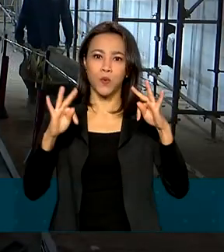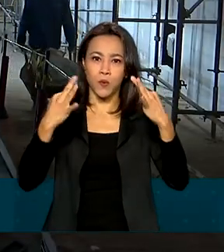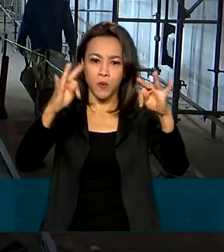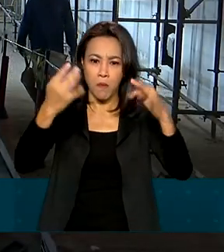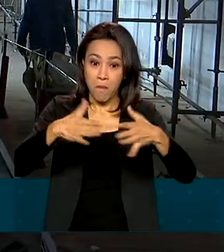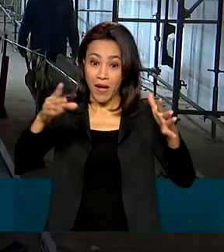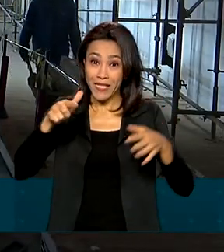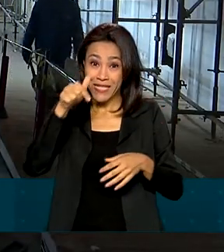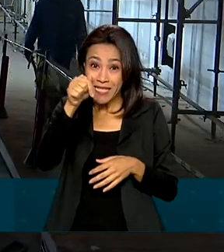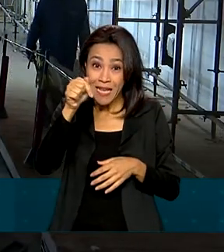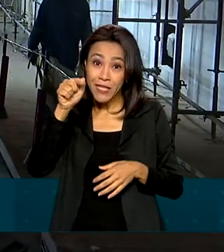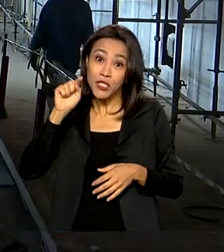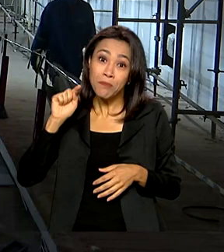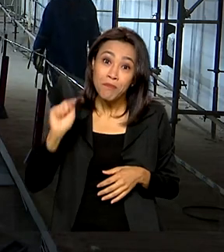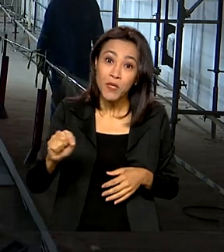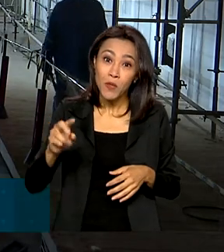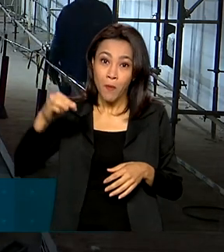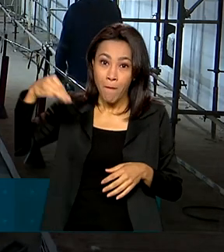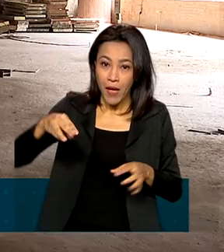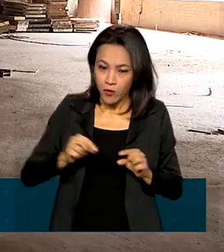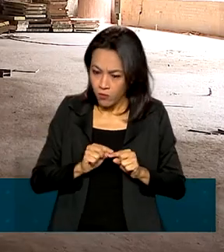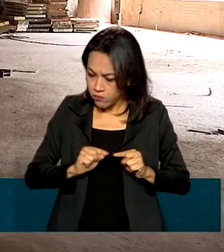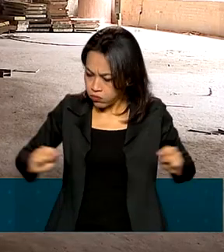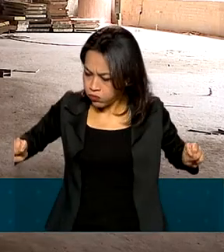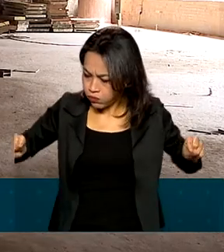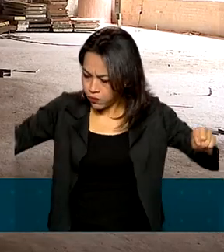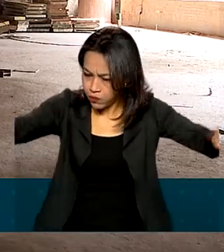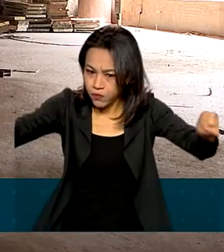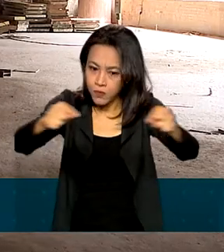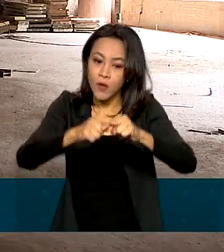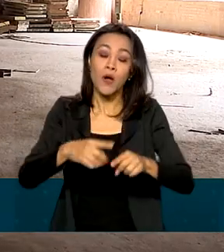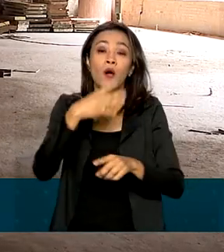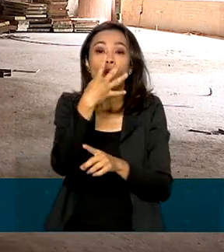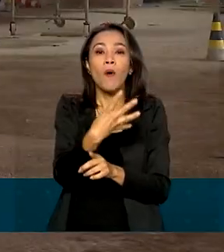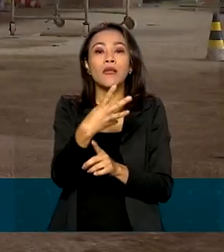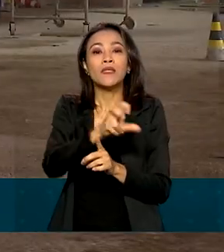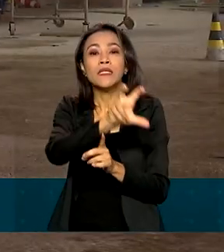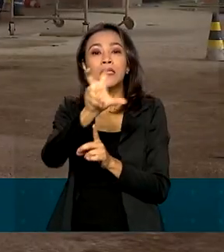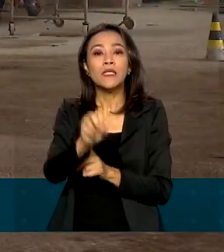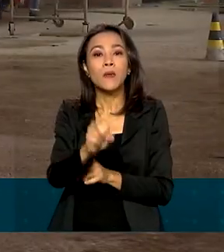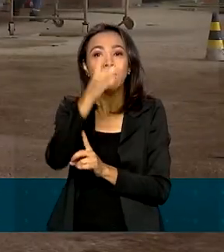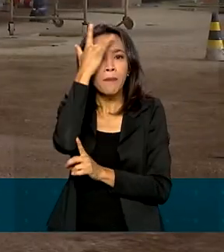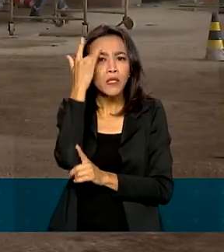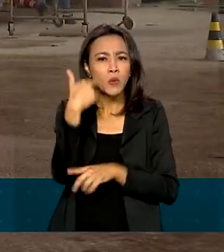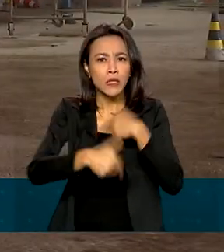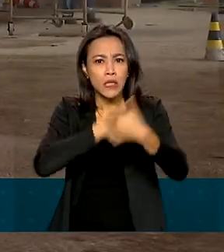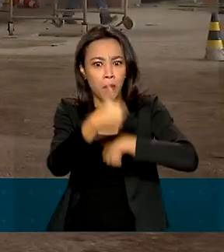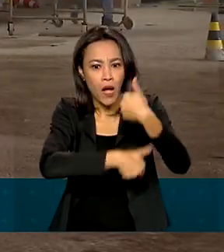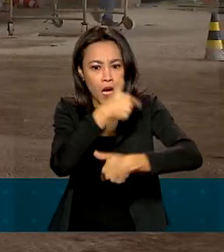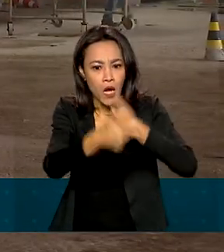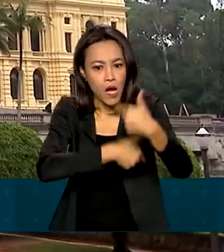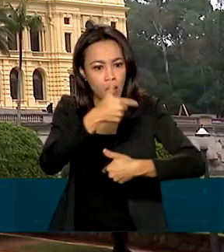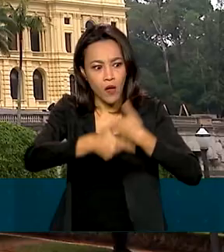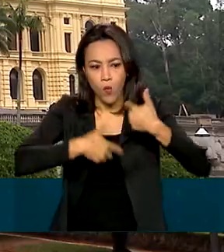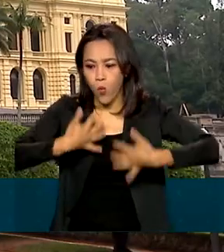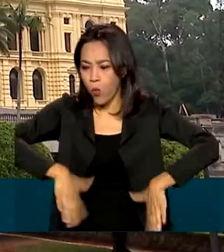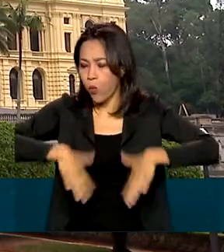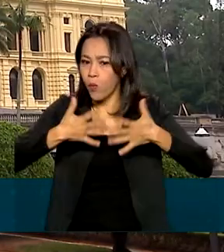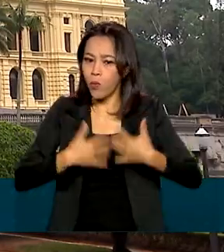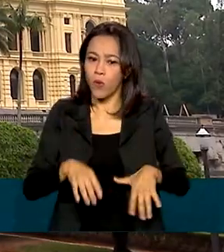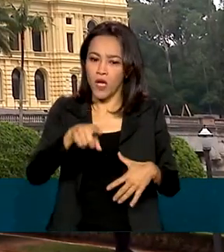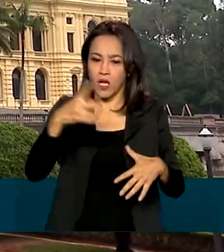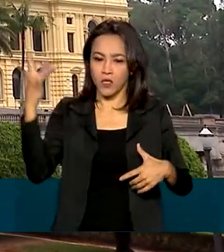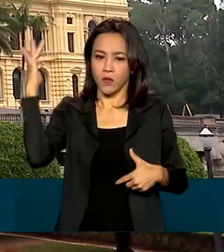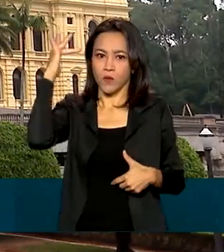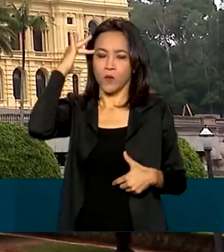mil metros quadrados instalados. 450 pessoas trabalhando simultaneamente. O